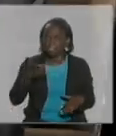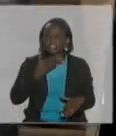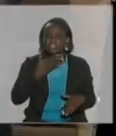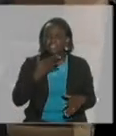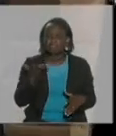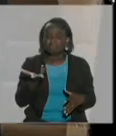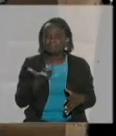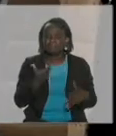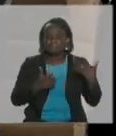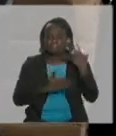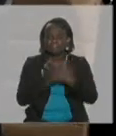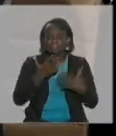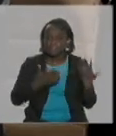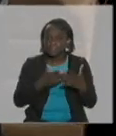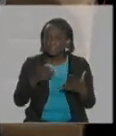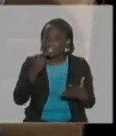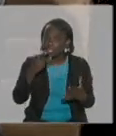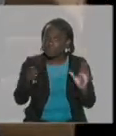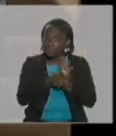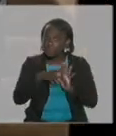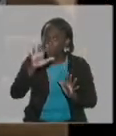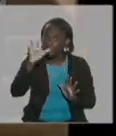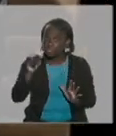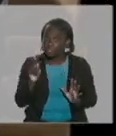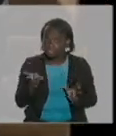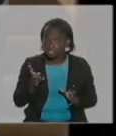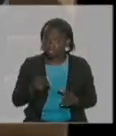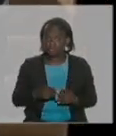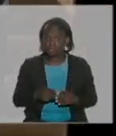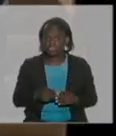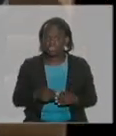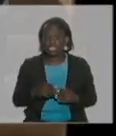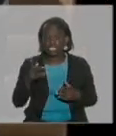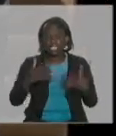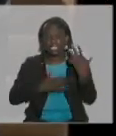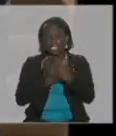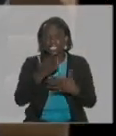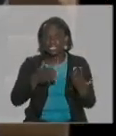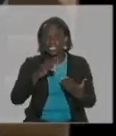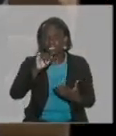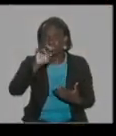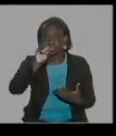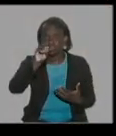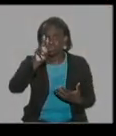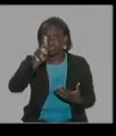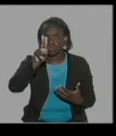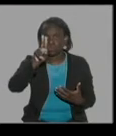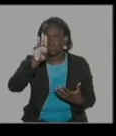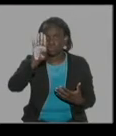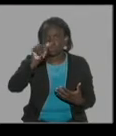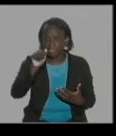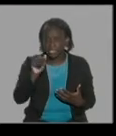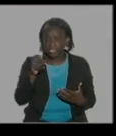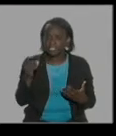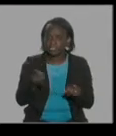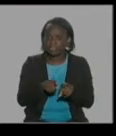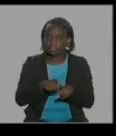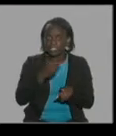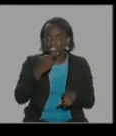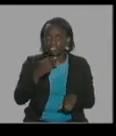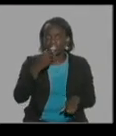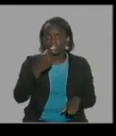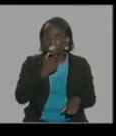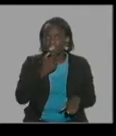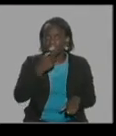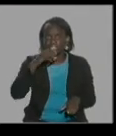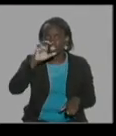ele canta em idiomas africanos, né? Sim. Ele canta em Yorubá, ele canta no que